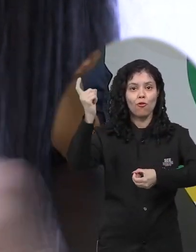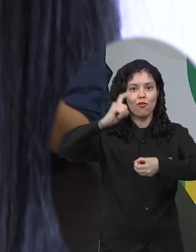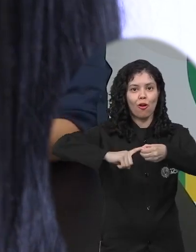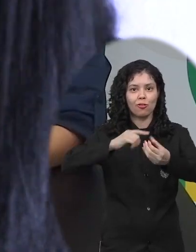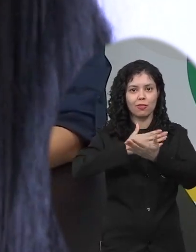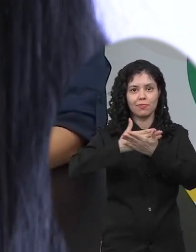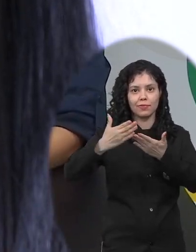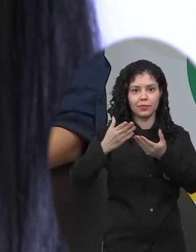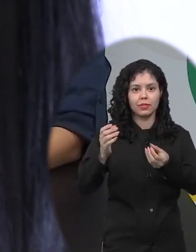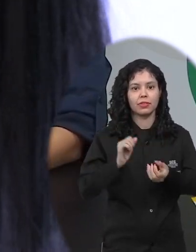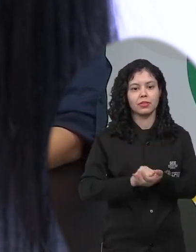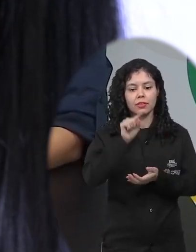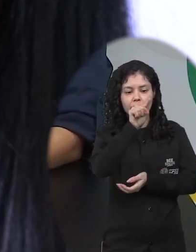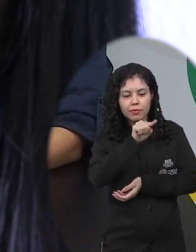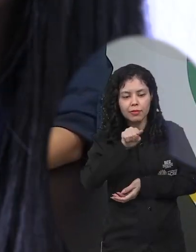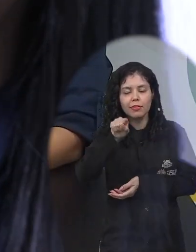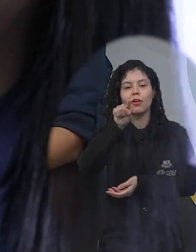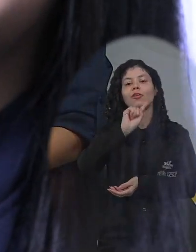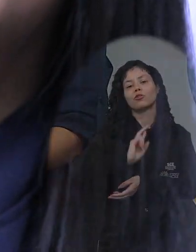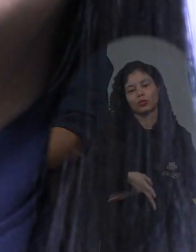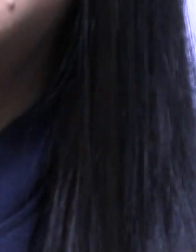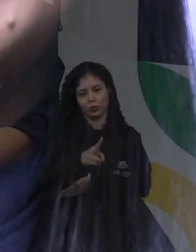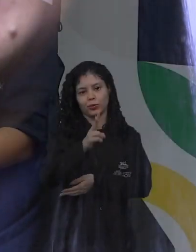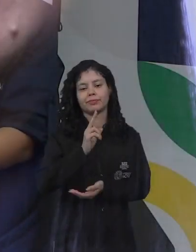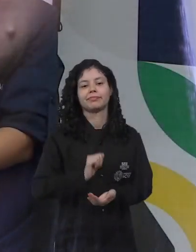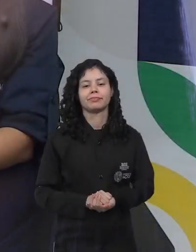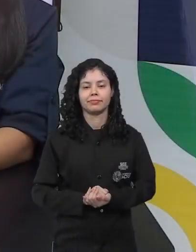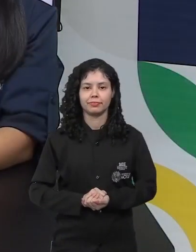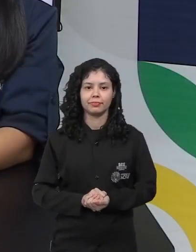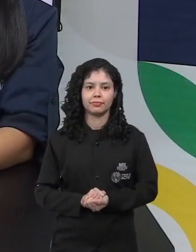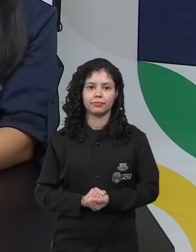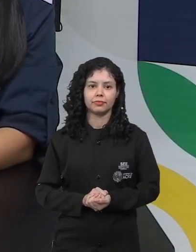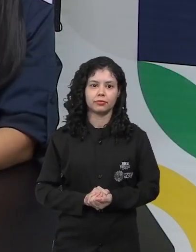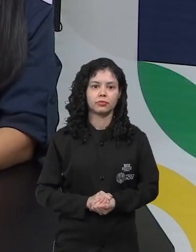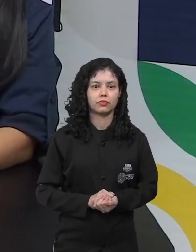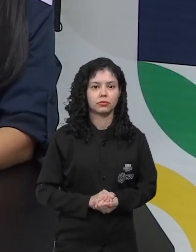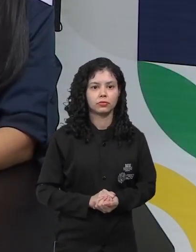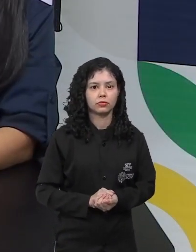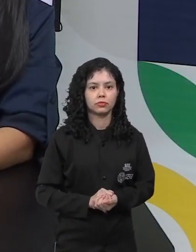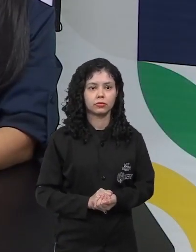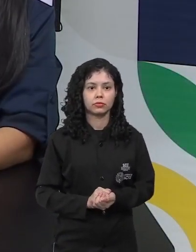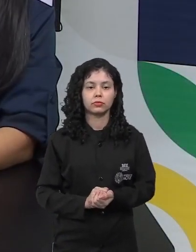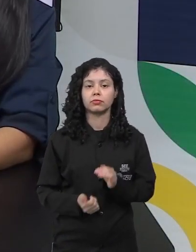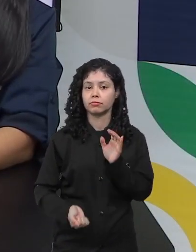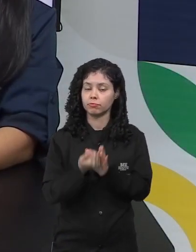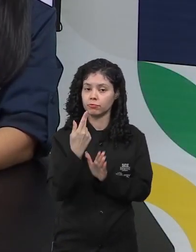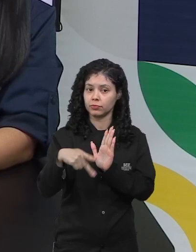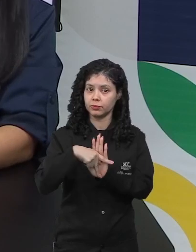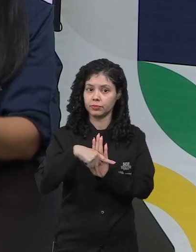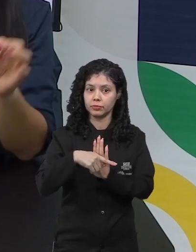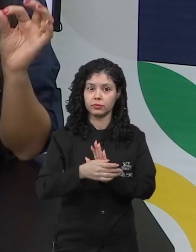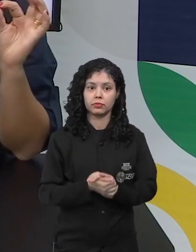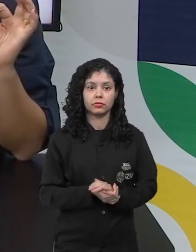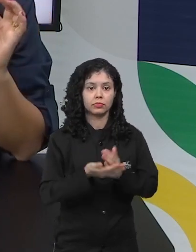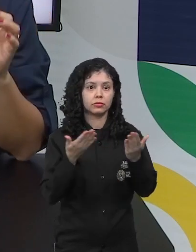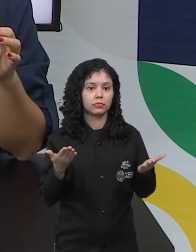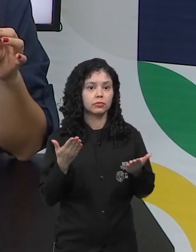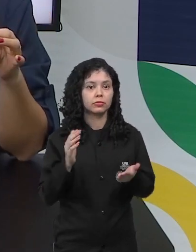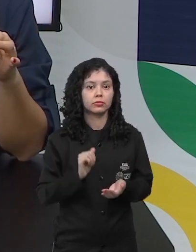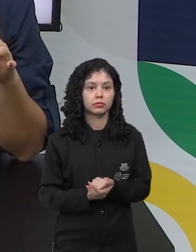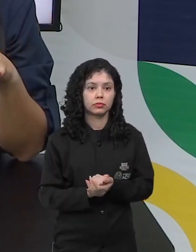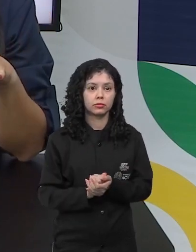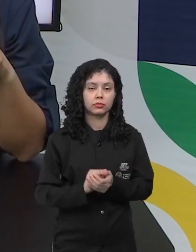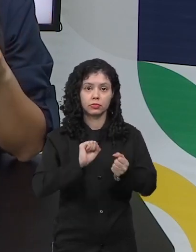retorna, né, a sua conformação original, ela fica no seu formato original. Então, essa daqui é